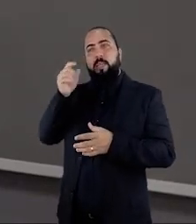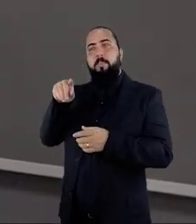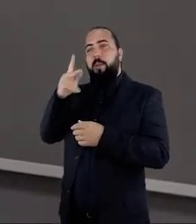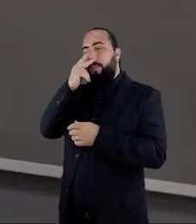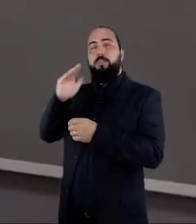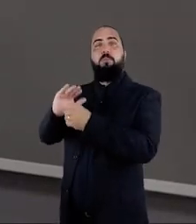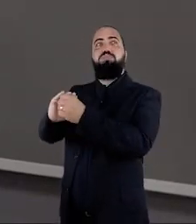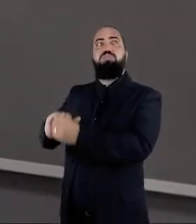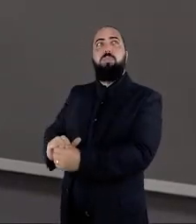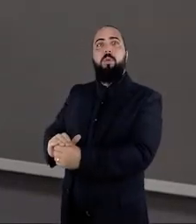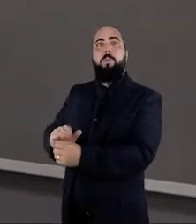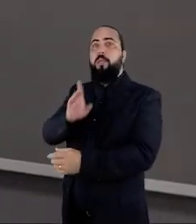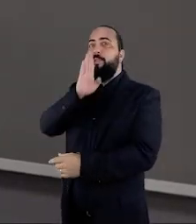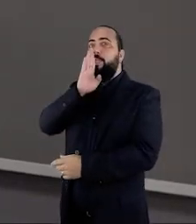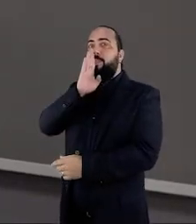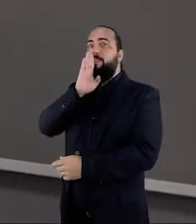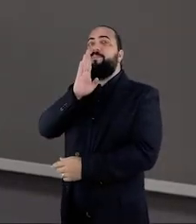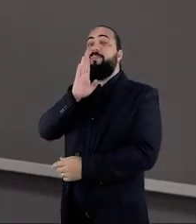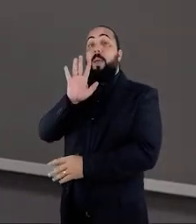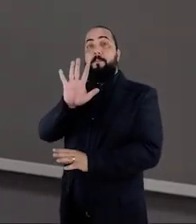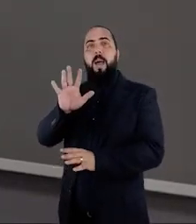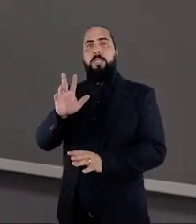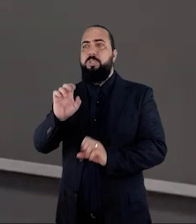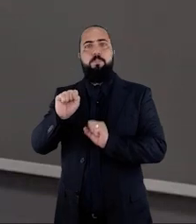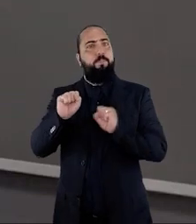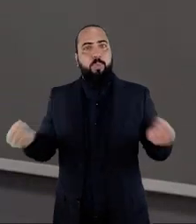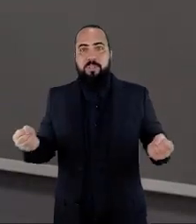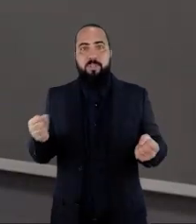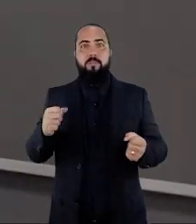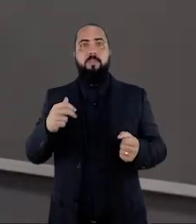tentaram silenciar, mas as suas vozes elas